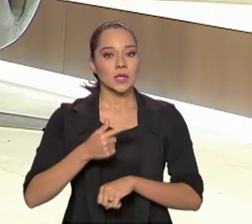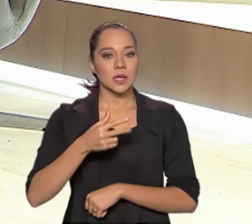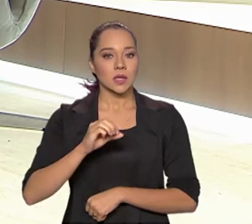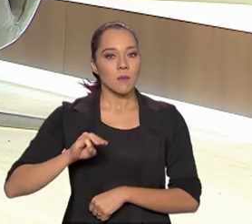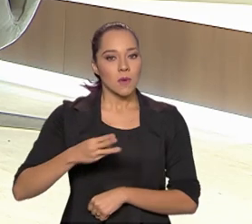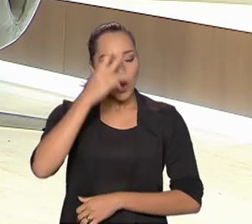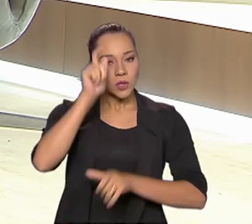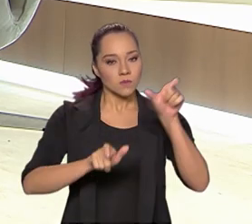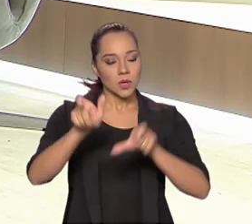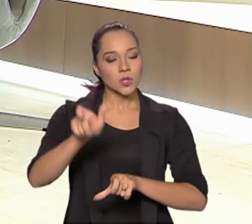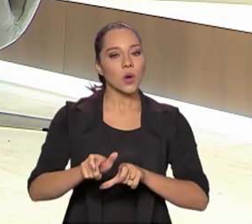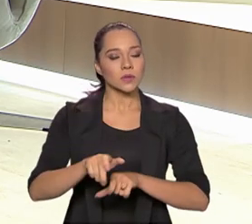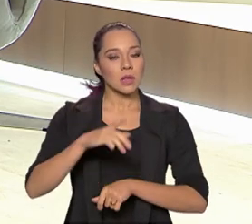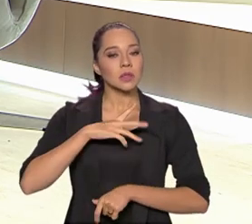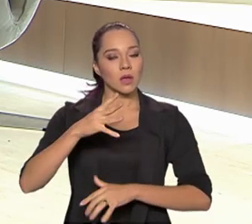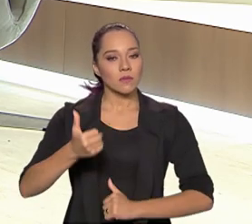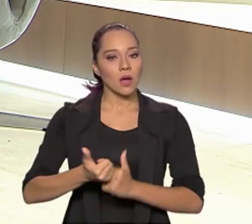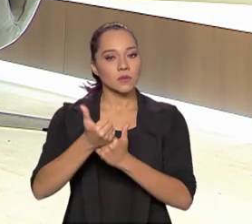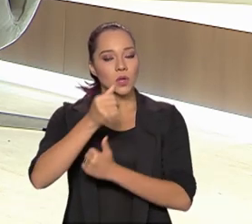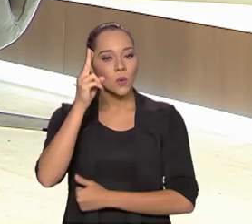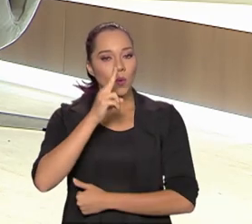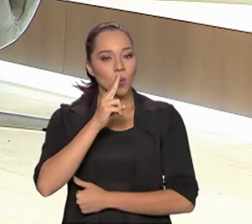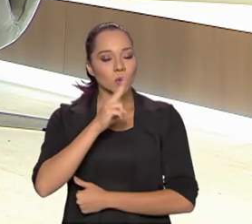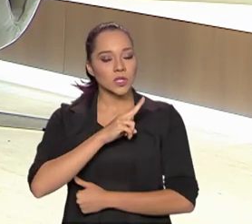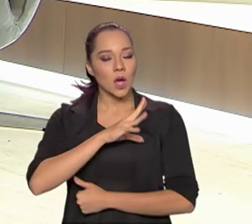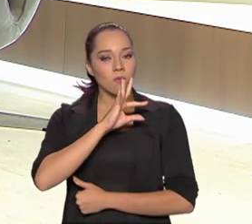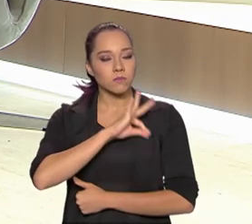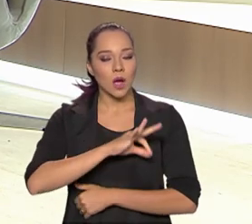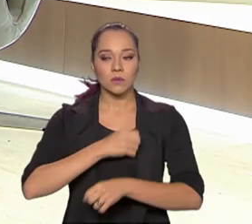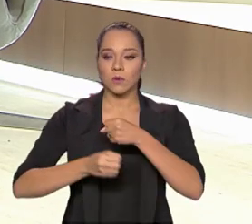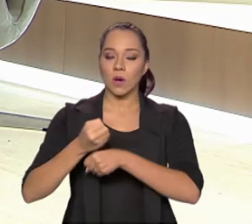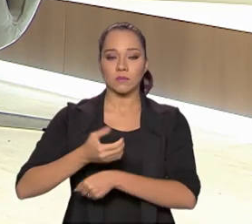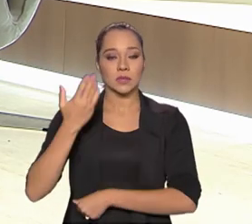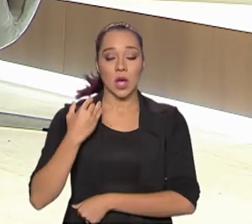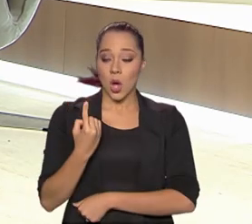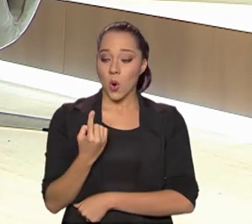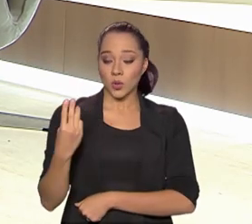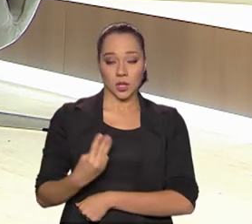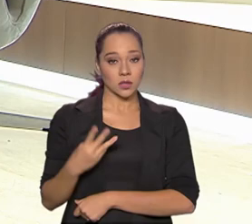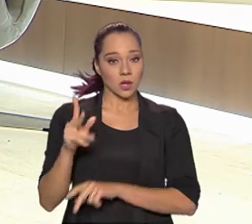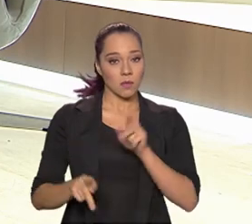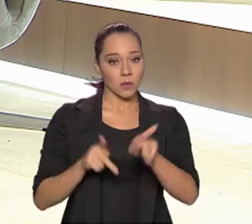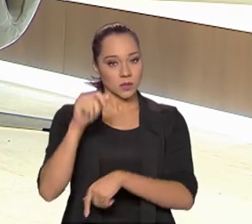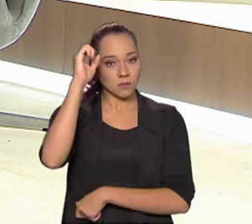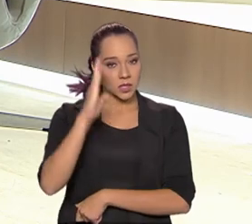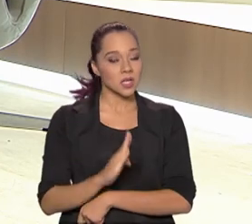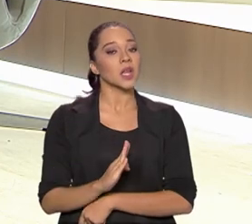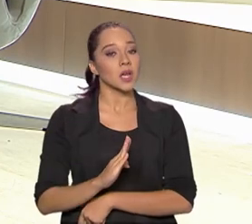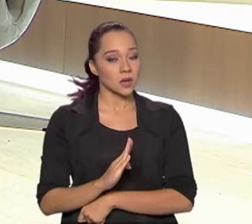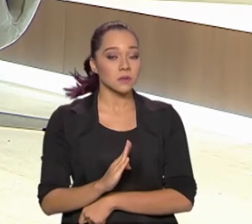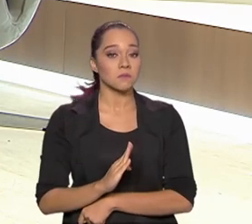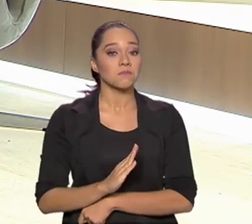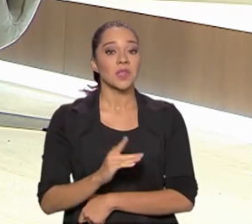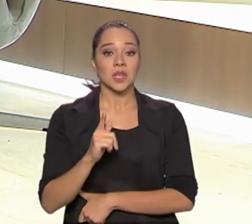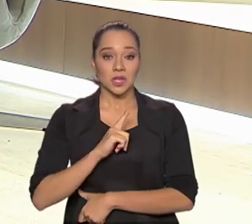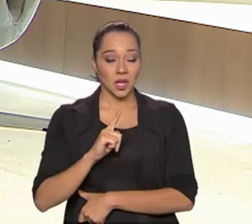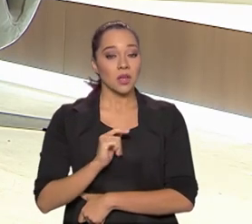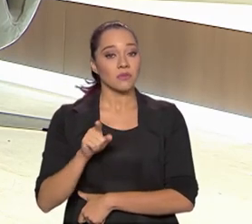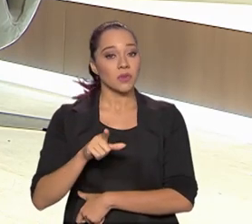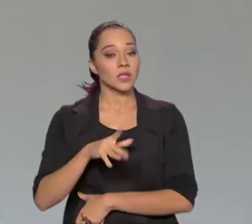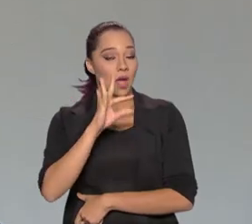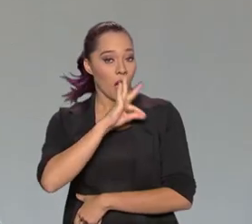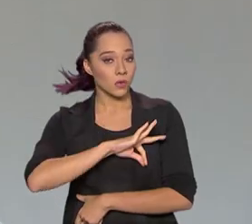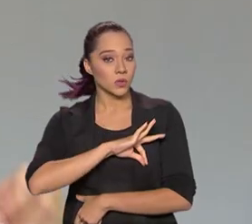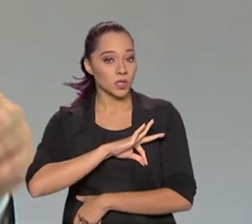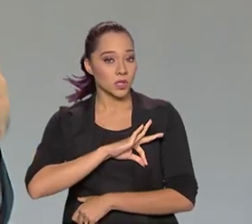milhões de pessoas receberam o auxílio no decorrer do ano passado, um terço da população brasileira praticamente recebeu o